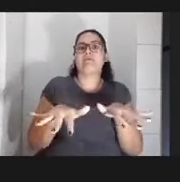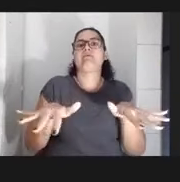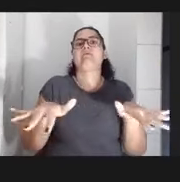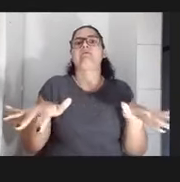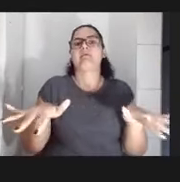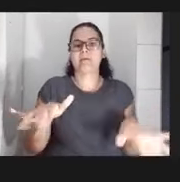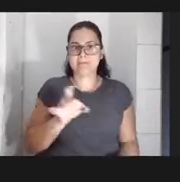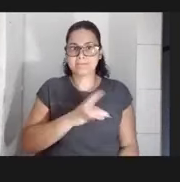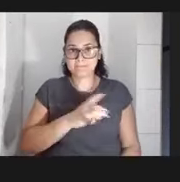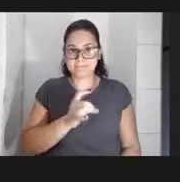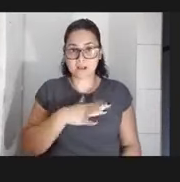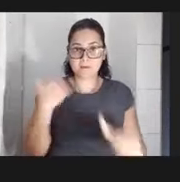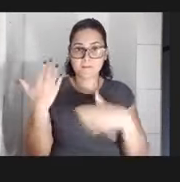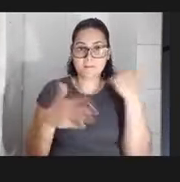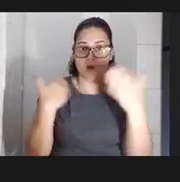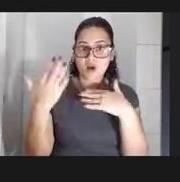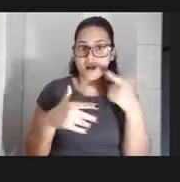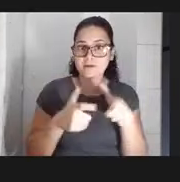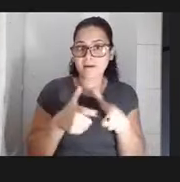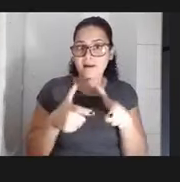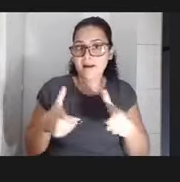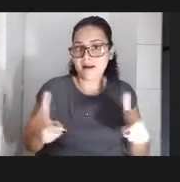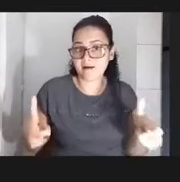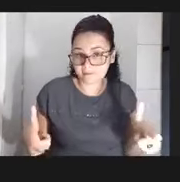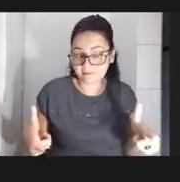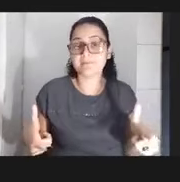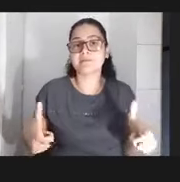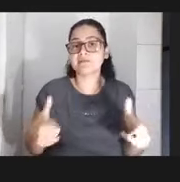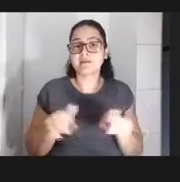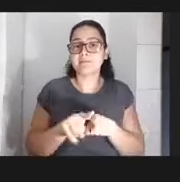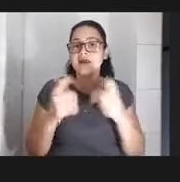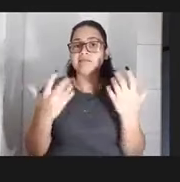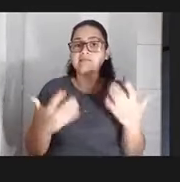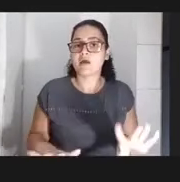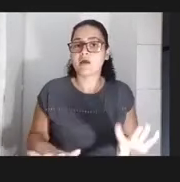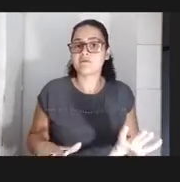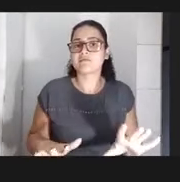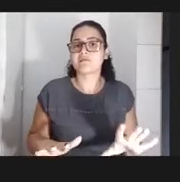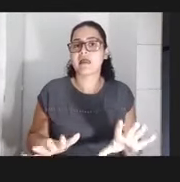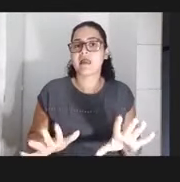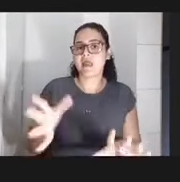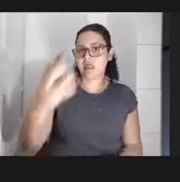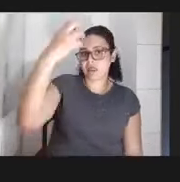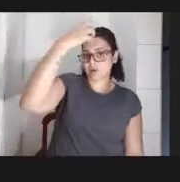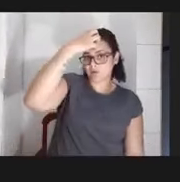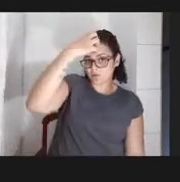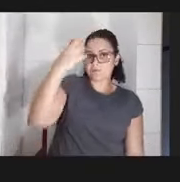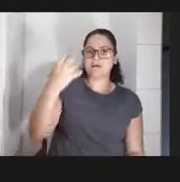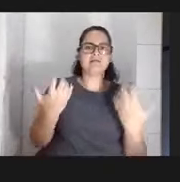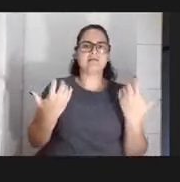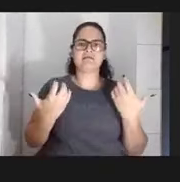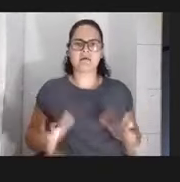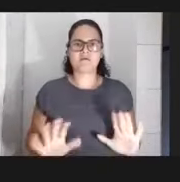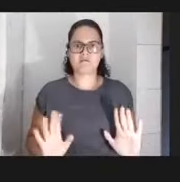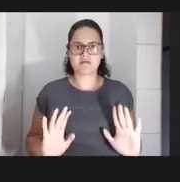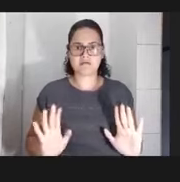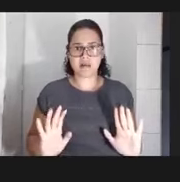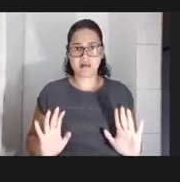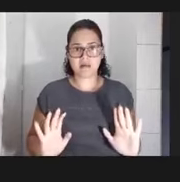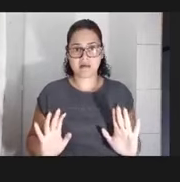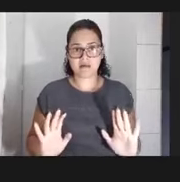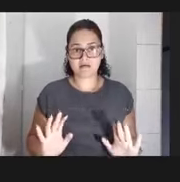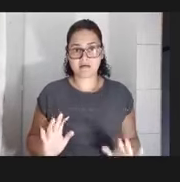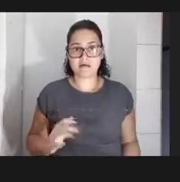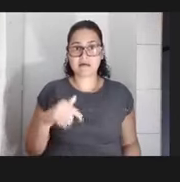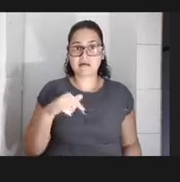né? E que não querem carregar essas cruzes nas suas costas e que tem peitado, aqui na minha terra a gente fala assim, tem